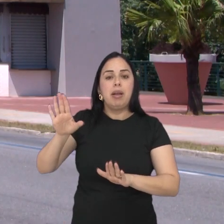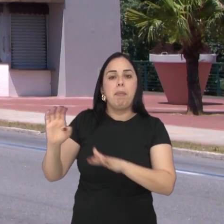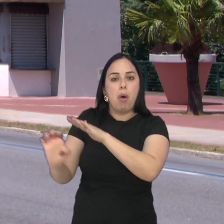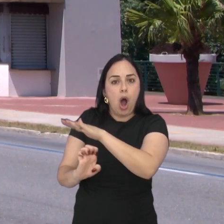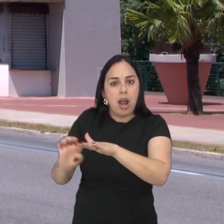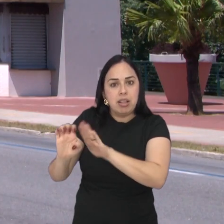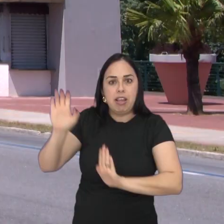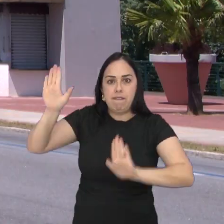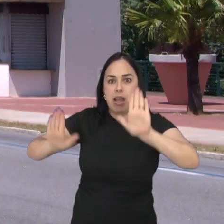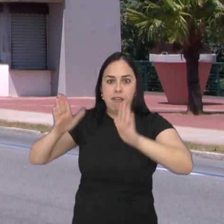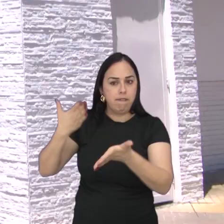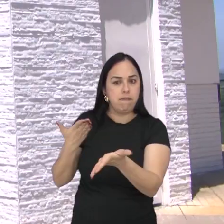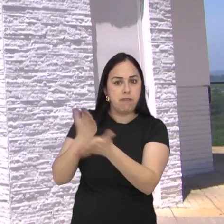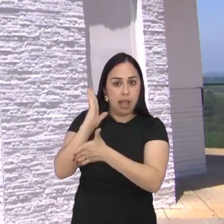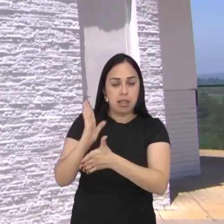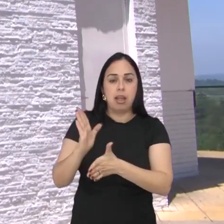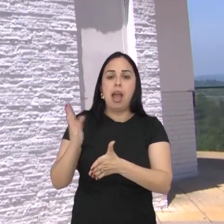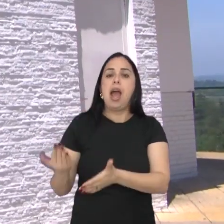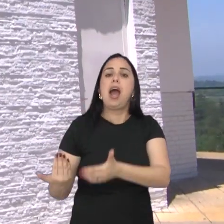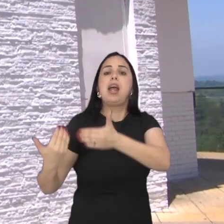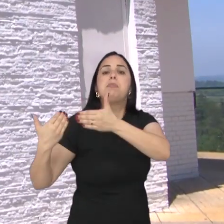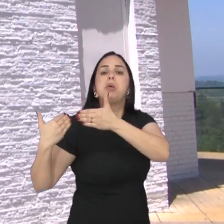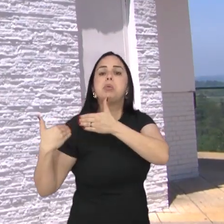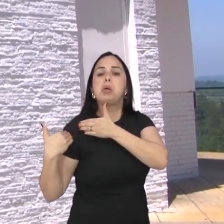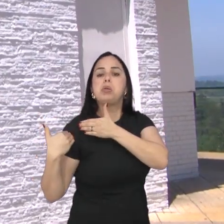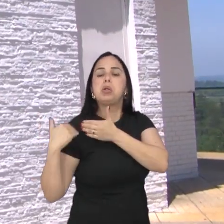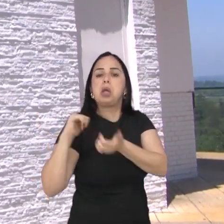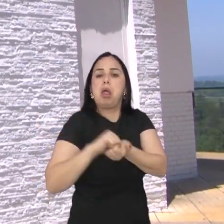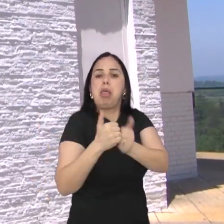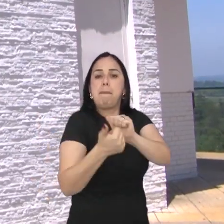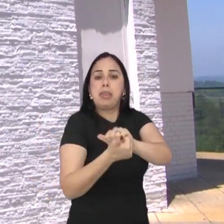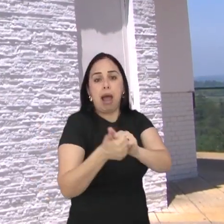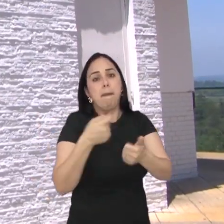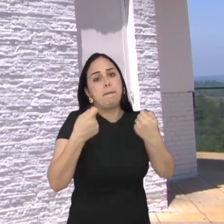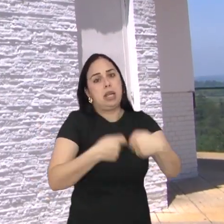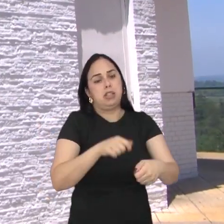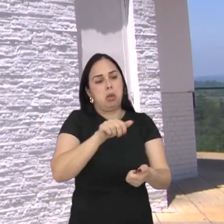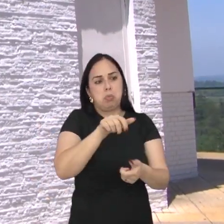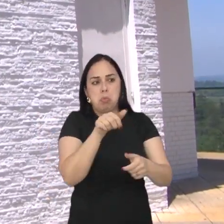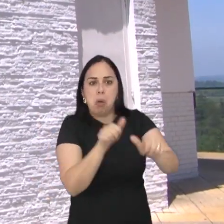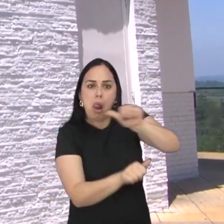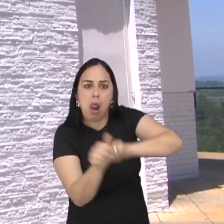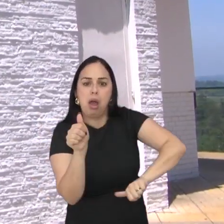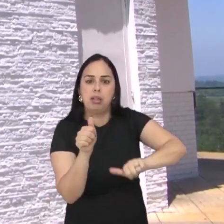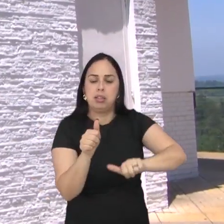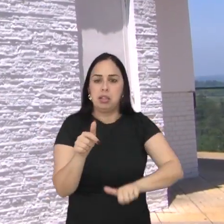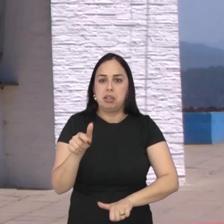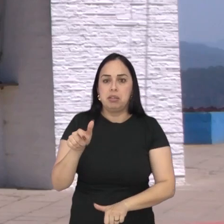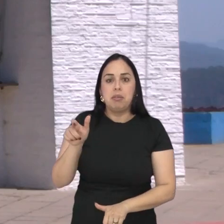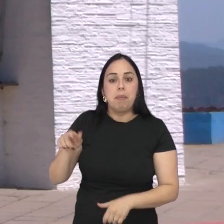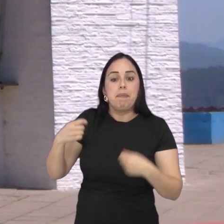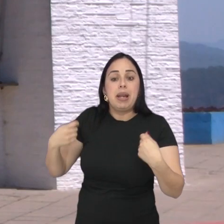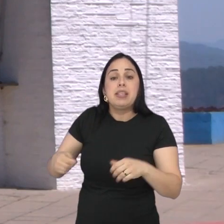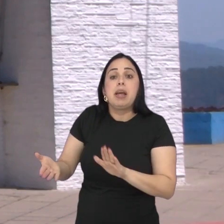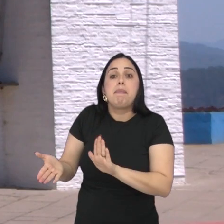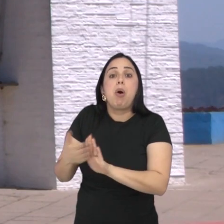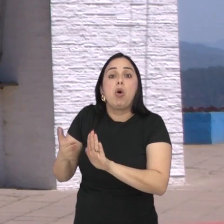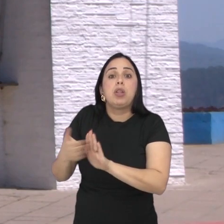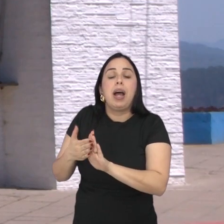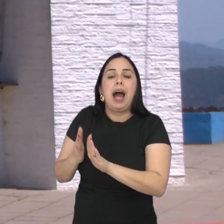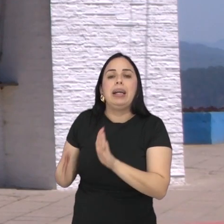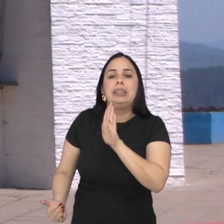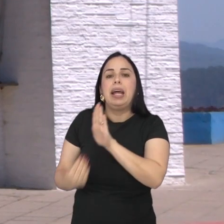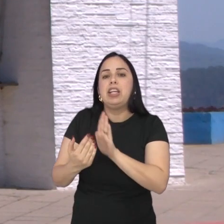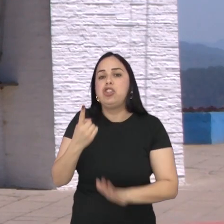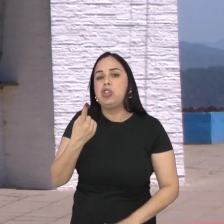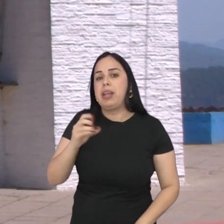que vencer a licitação fica responsável pelas adequações necessárias. Os interessados devem apresentar as